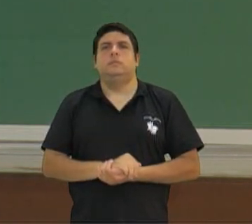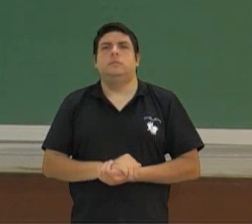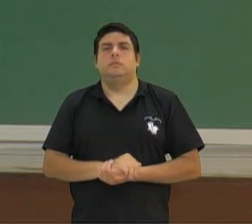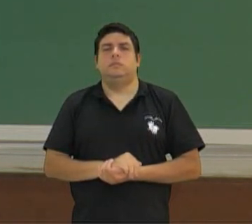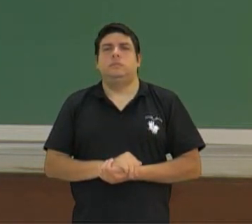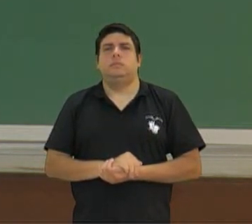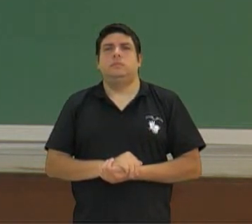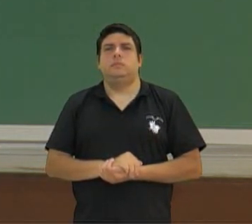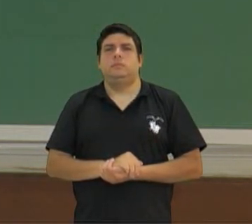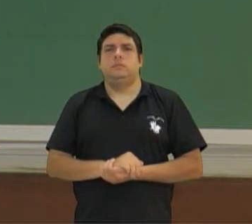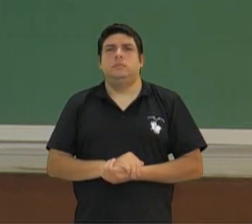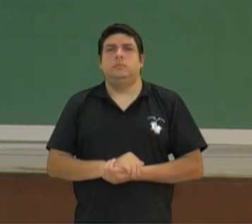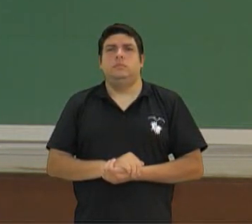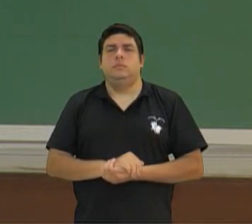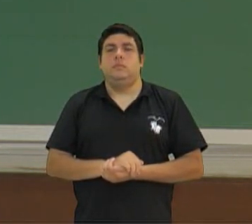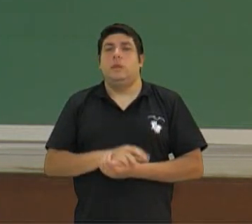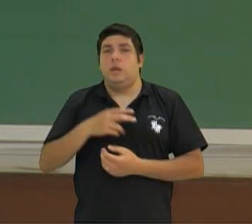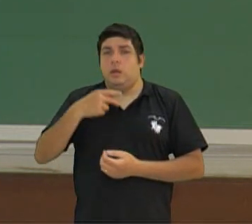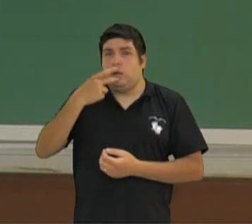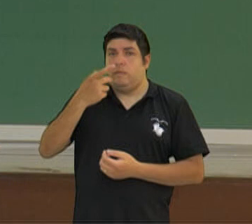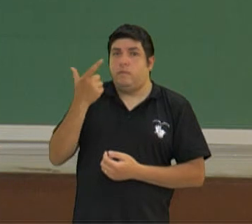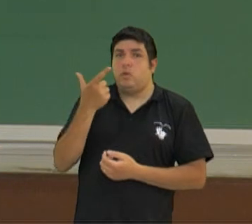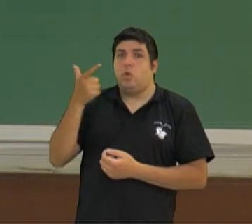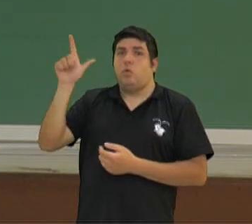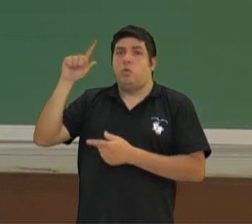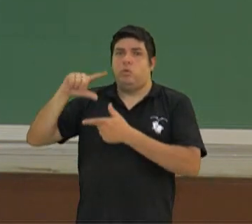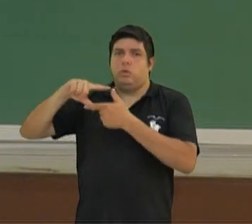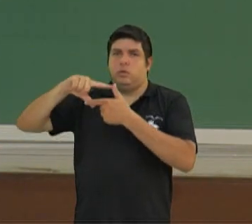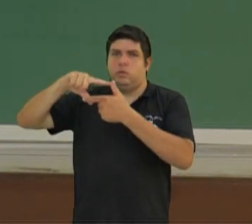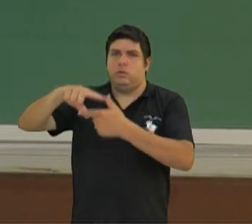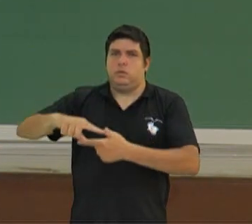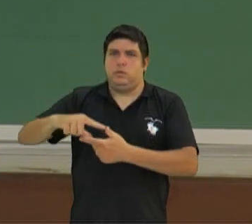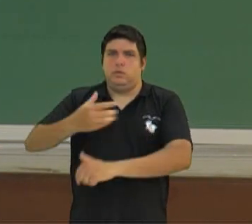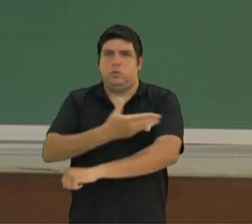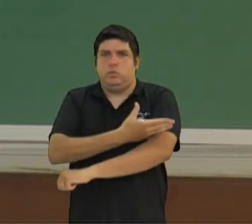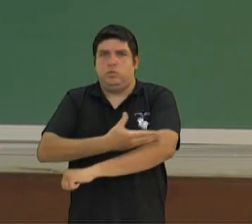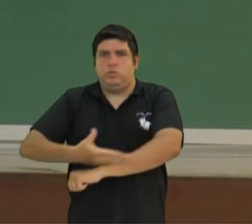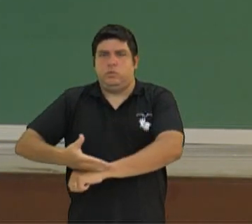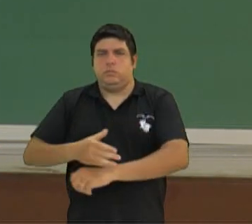tradition is that... Aí ele fala aqui de uma outra tradição. In a leap